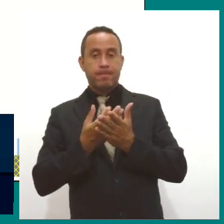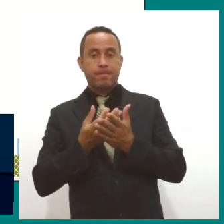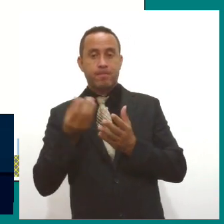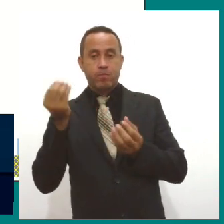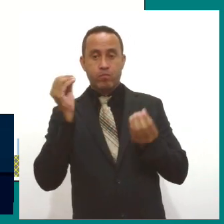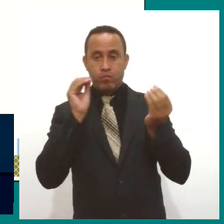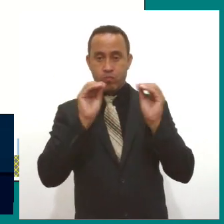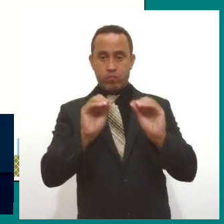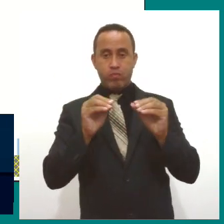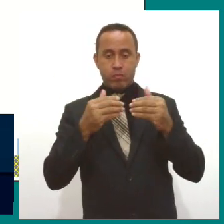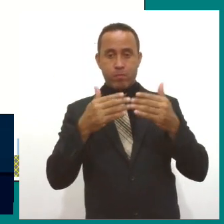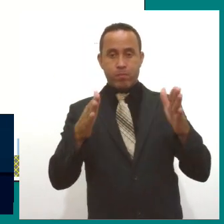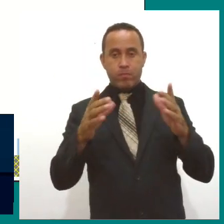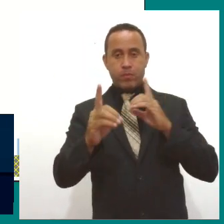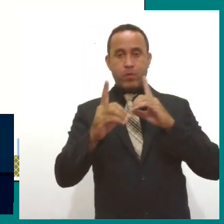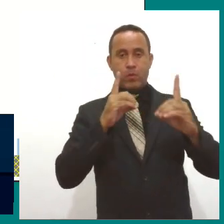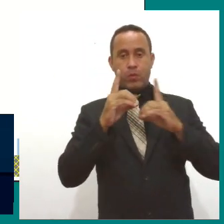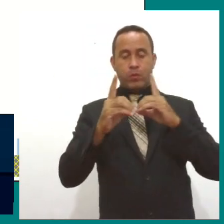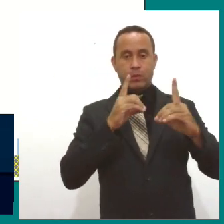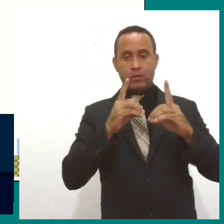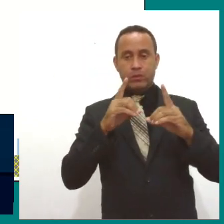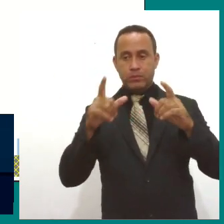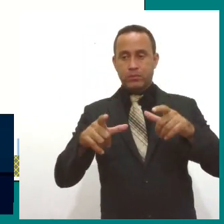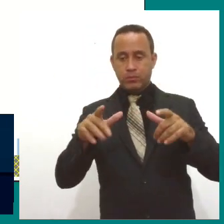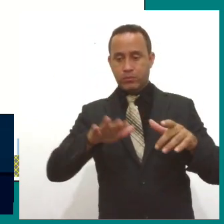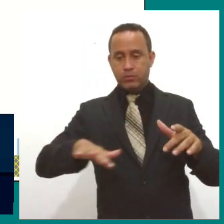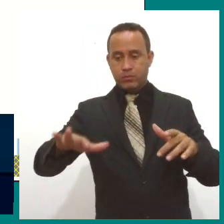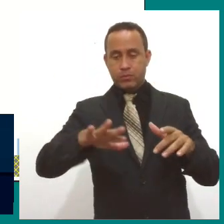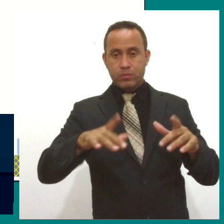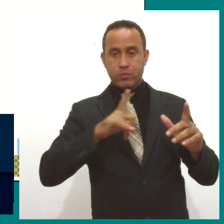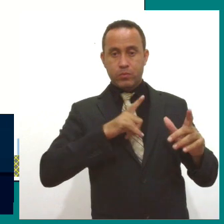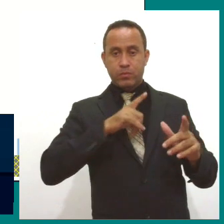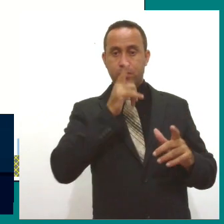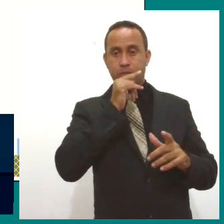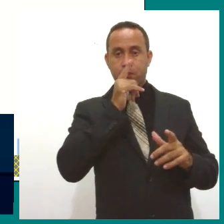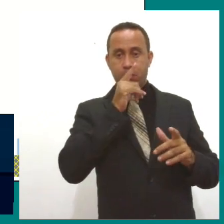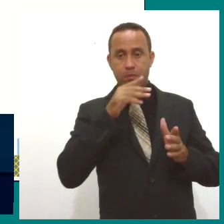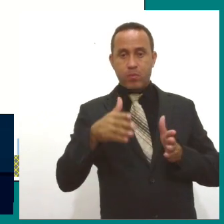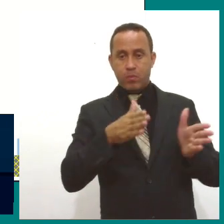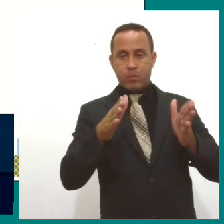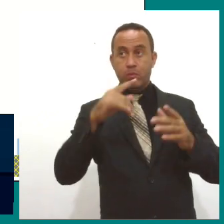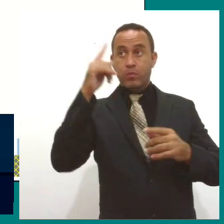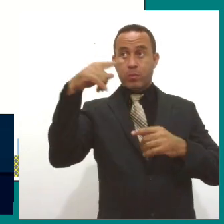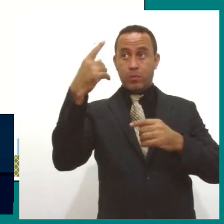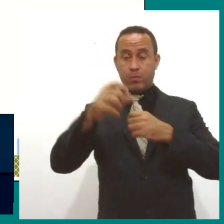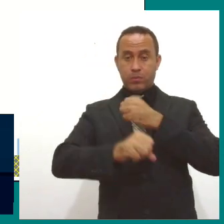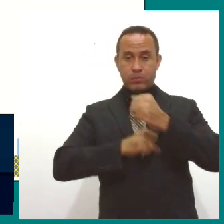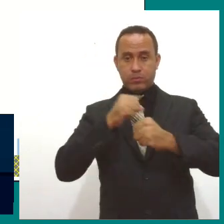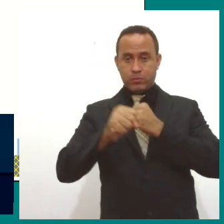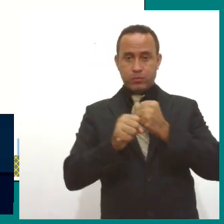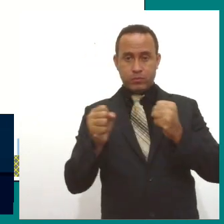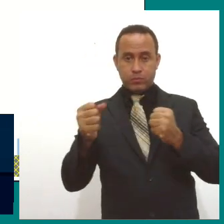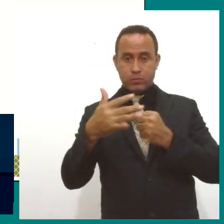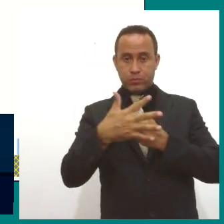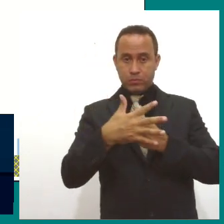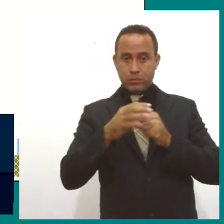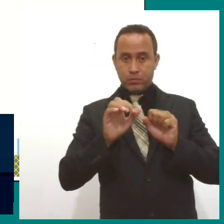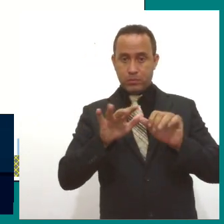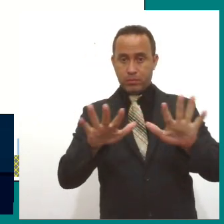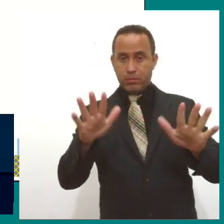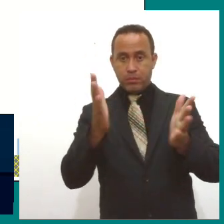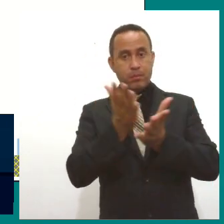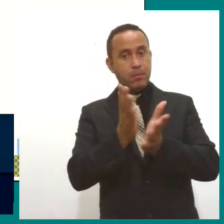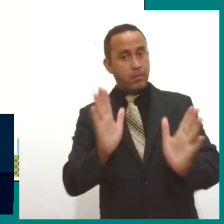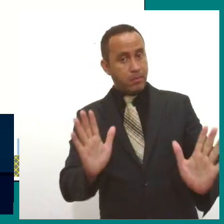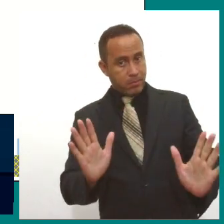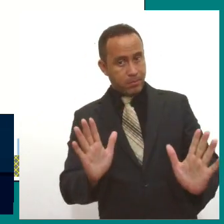iniciar o diálogo aí com os comitês de bacia hidrográfica a partir do próximo ano, se a pandemia permitir.